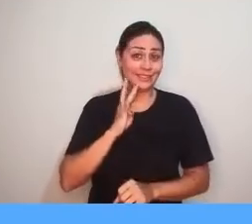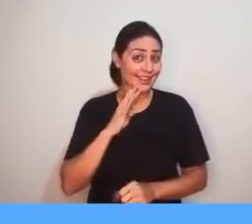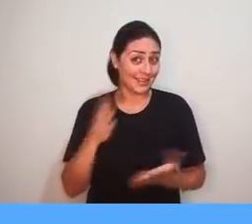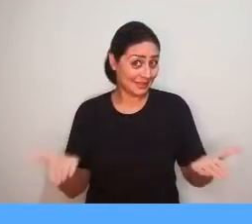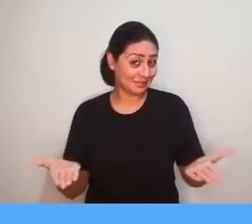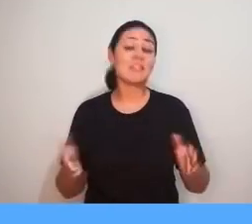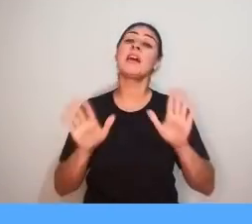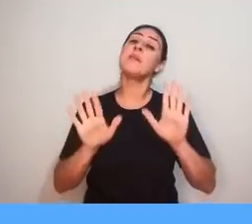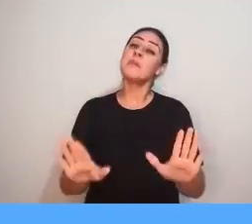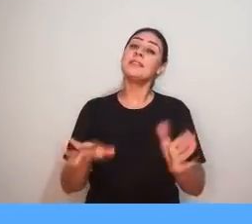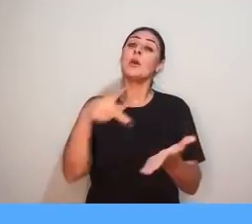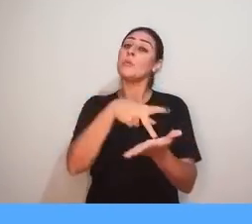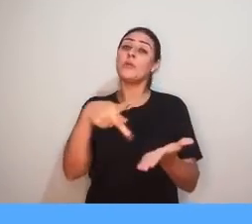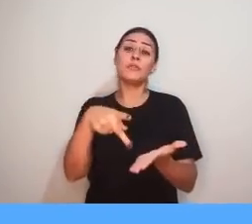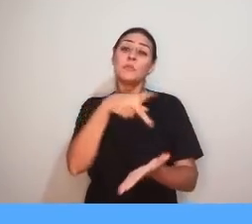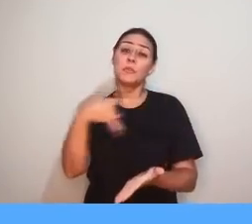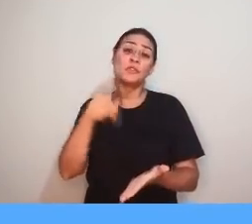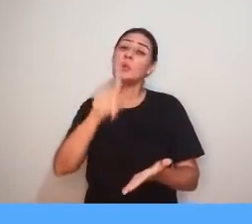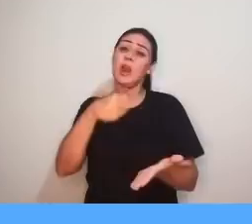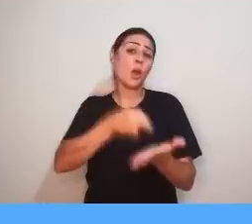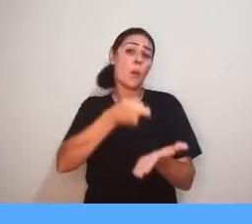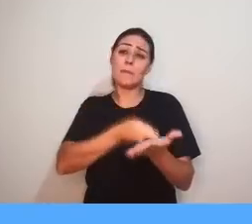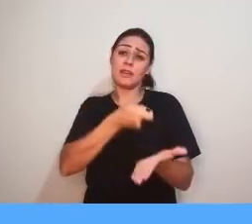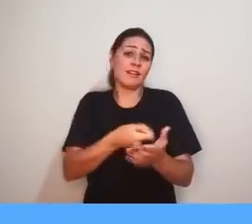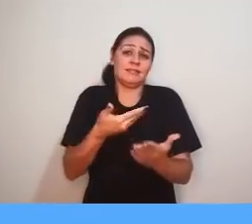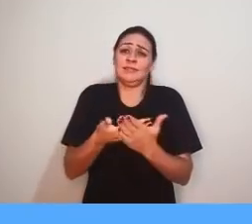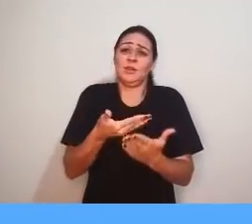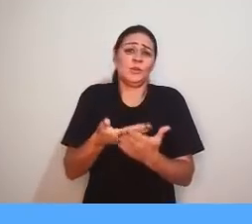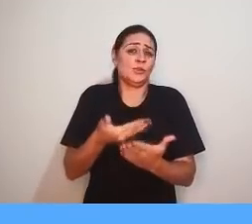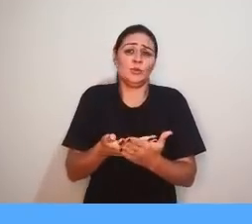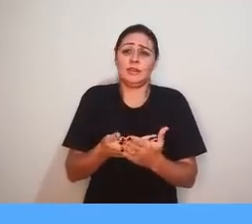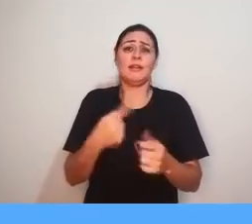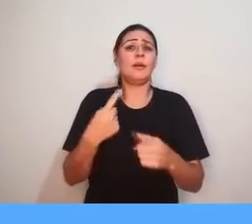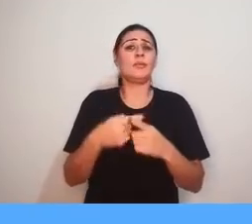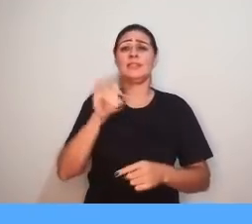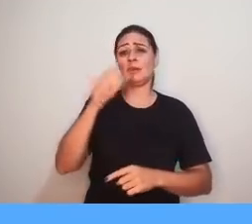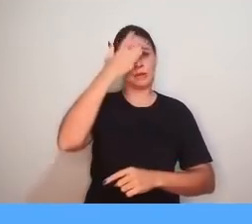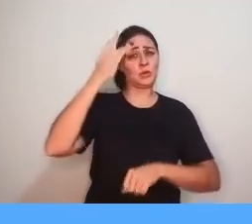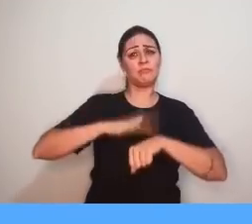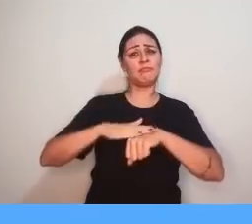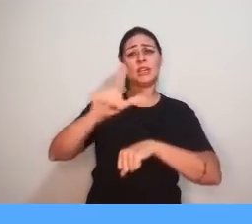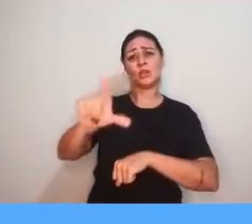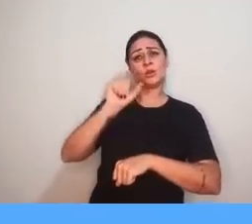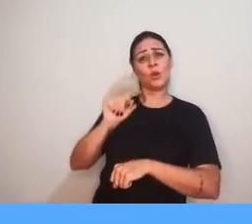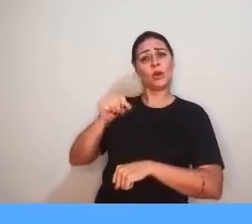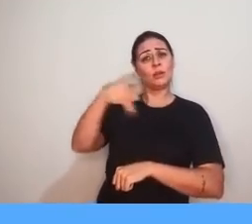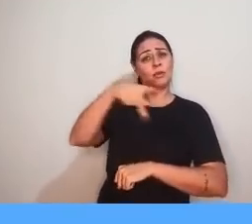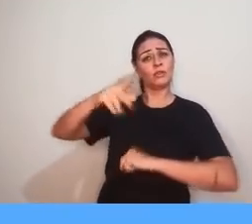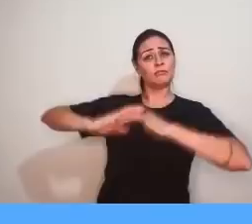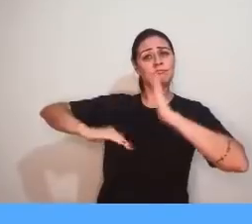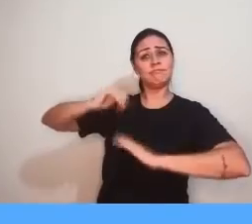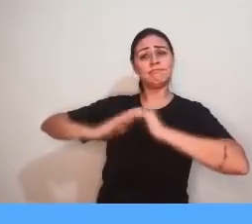estudando. Legal, né? E como professor, eu penso que não faço mais do que minha obrigação. Porque quem abraça a profissão